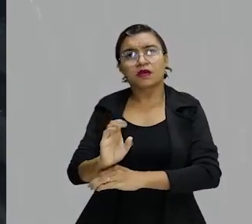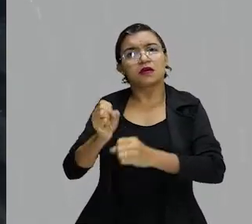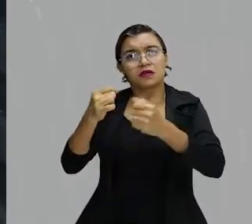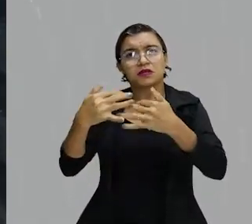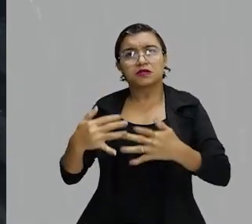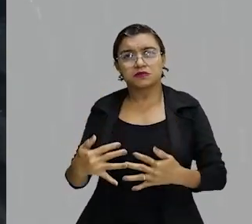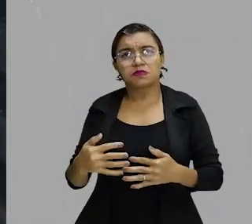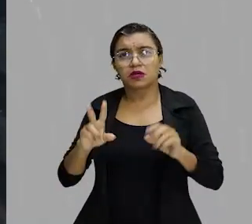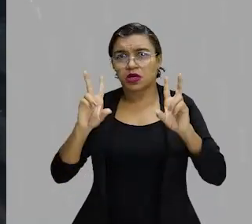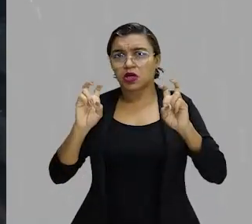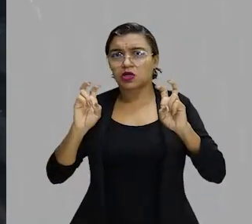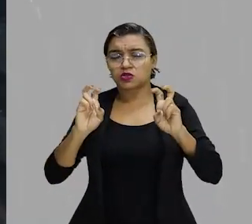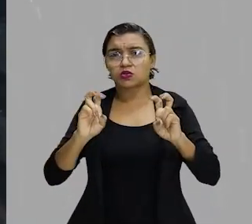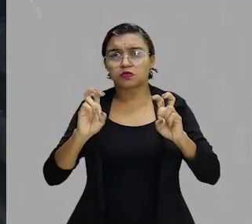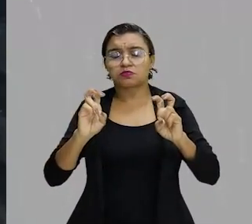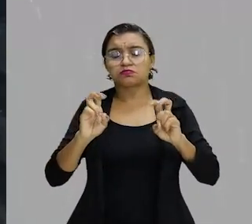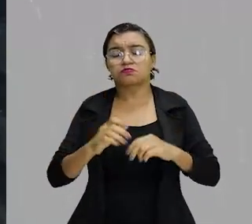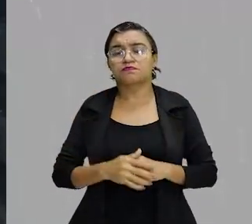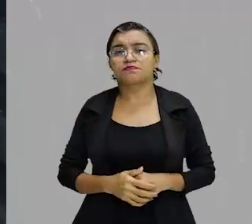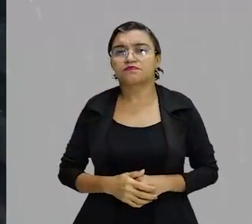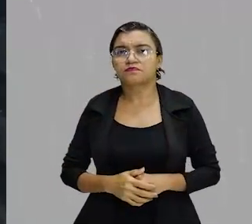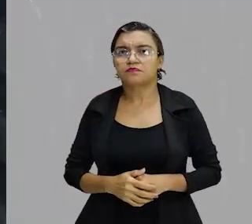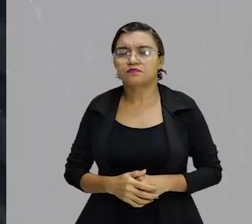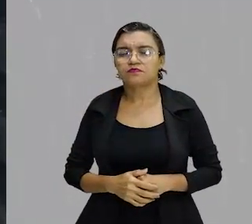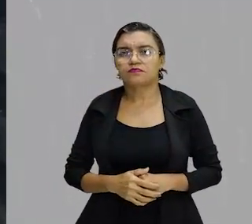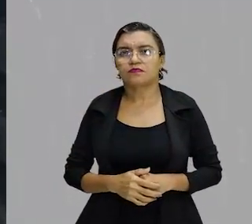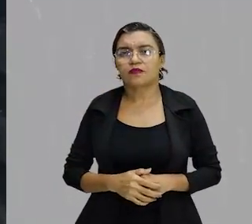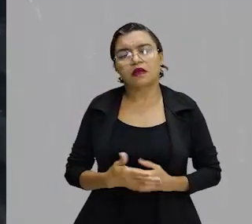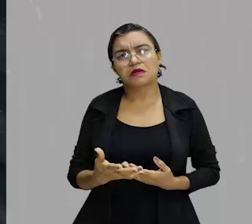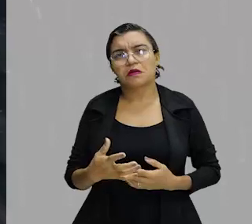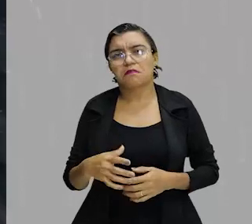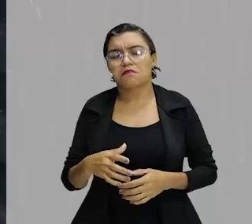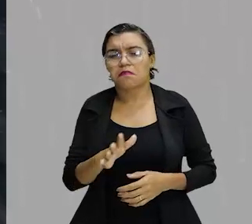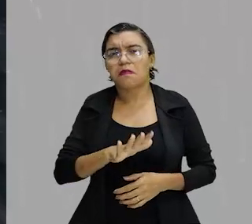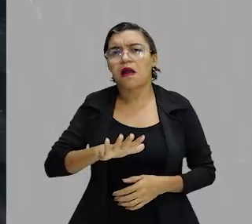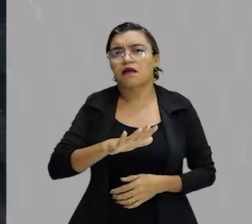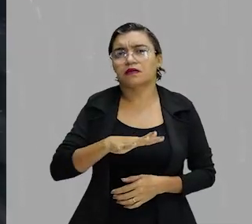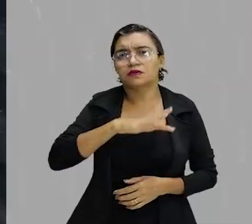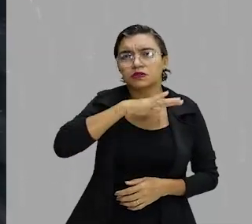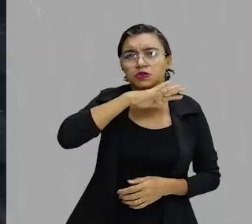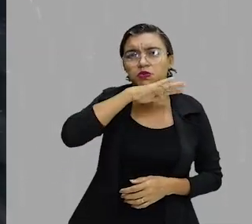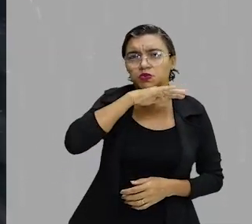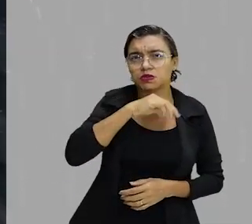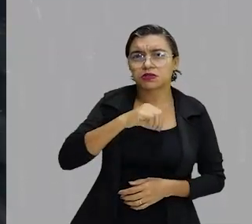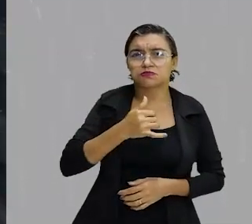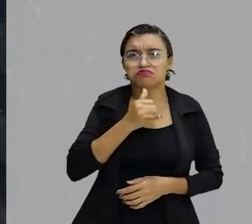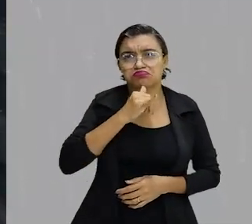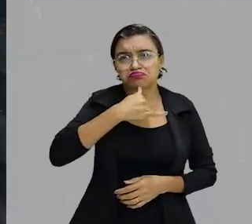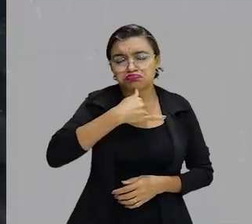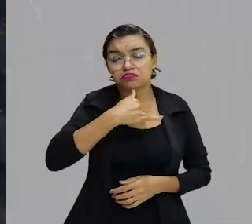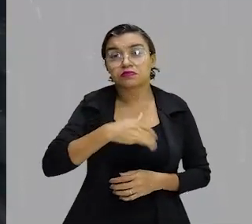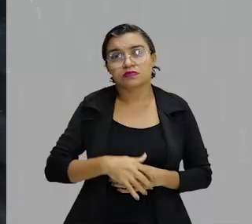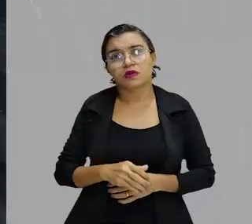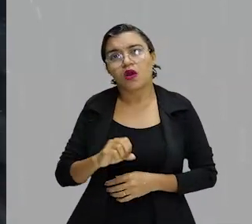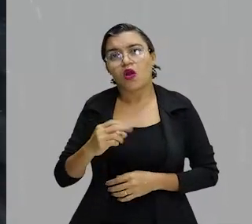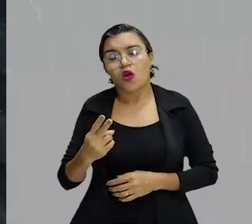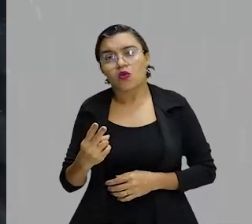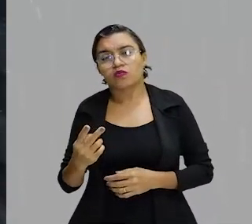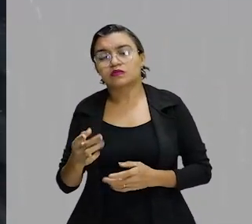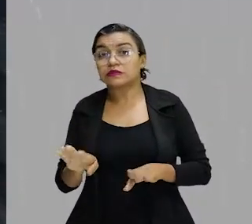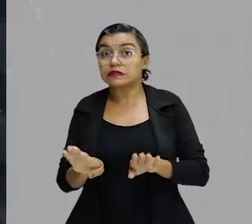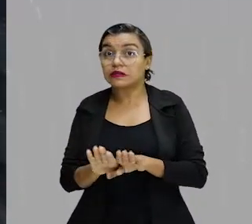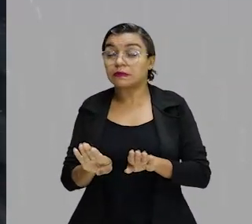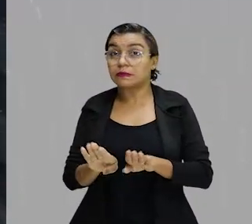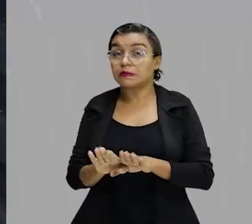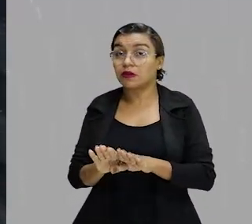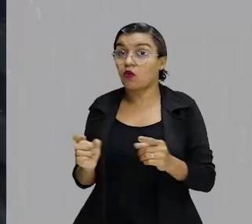essa conotação ou essa temática mais negativa, de emoções negativas ou de seriedade, como se fosse o contrário